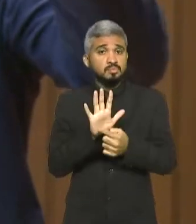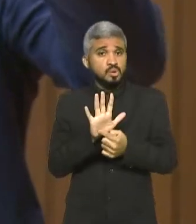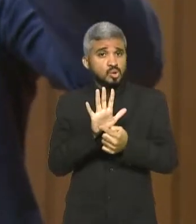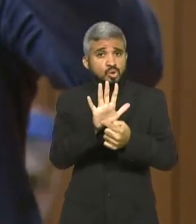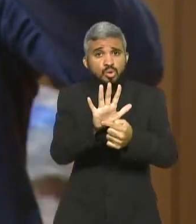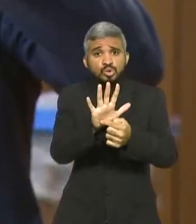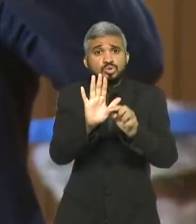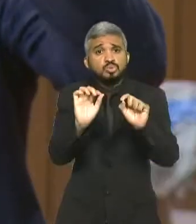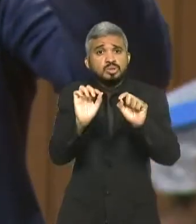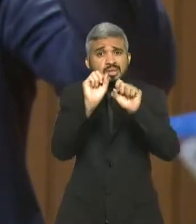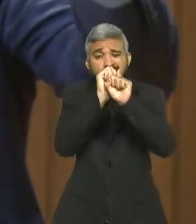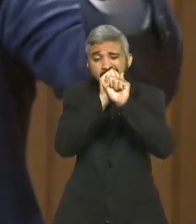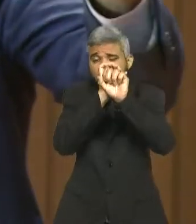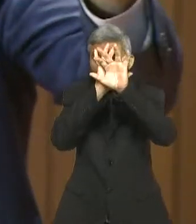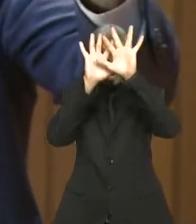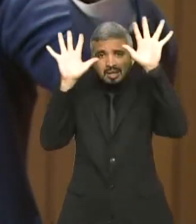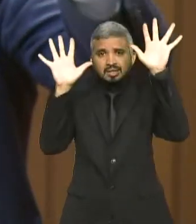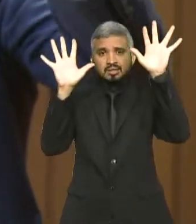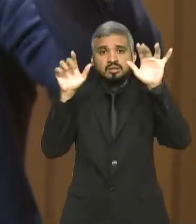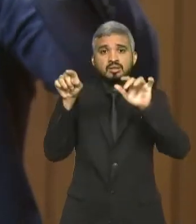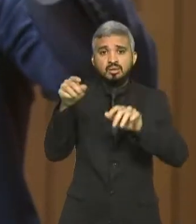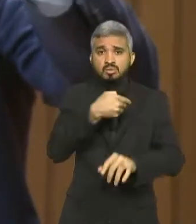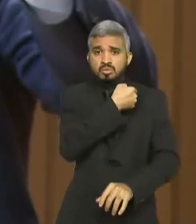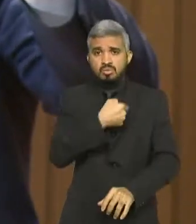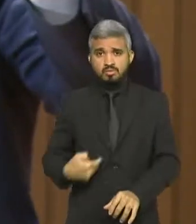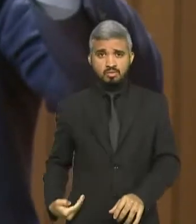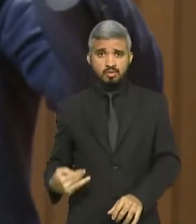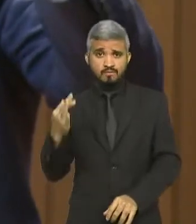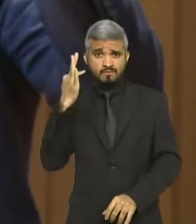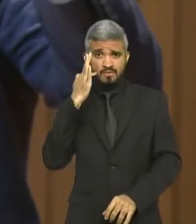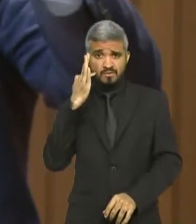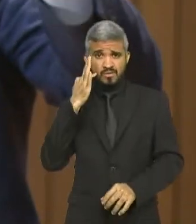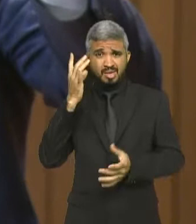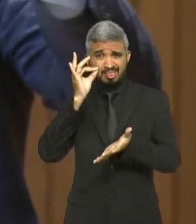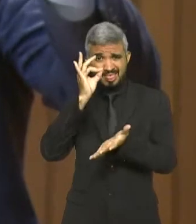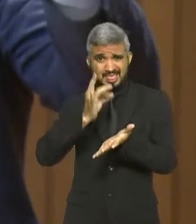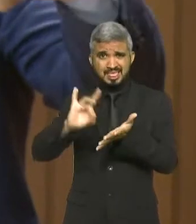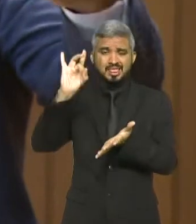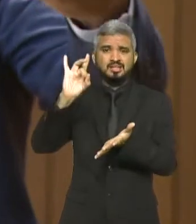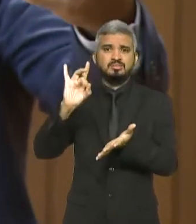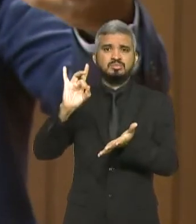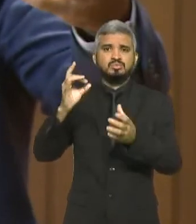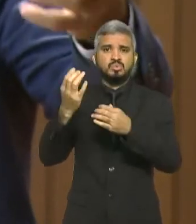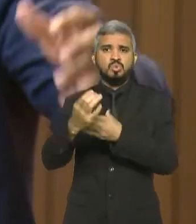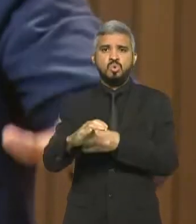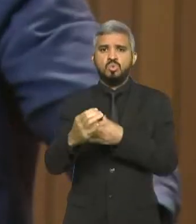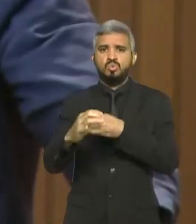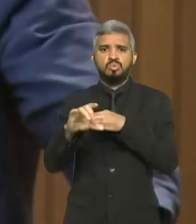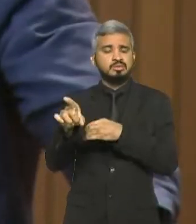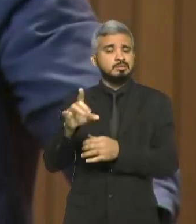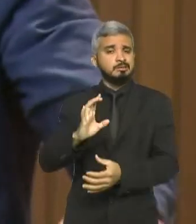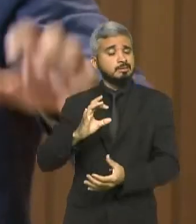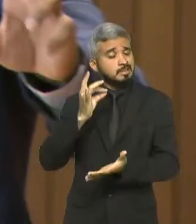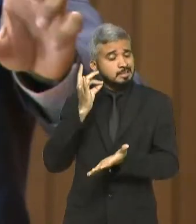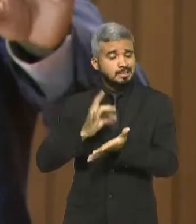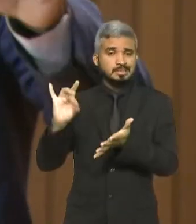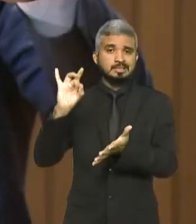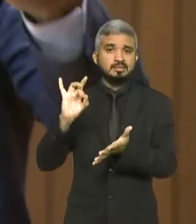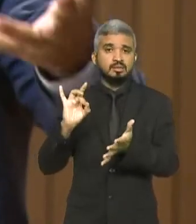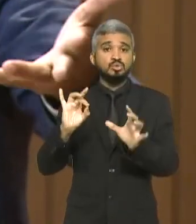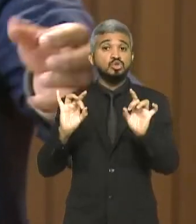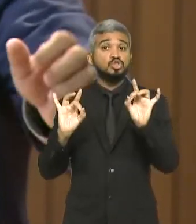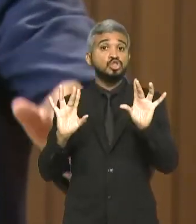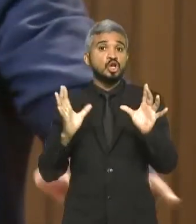público, inimigo do concurso público, mas ao mesmo tempo amigo dos contratos temporários, amigo